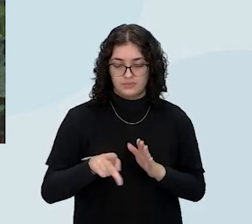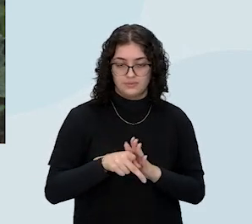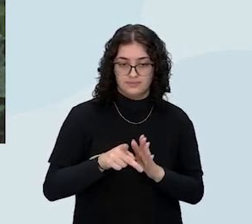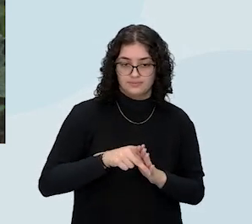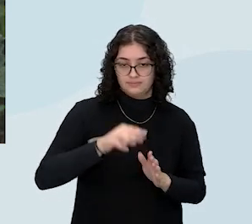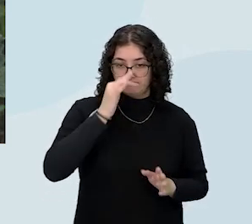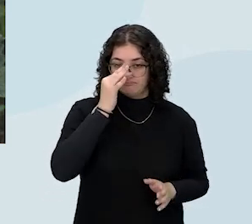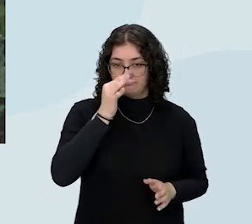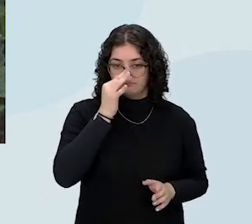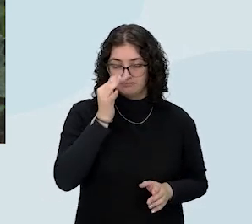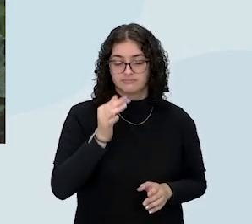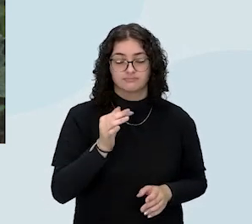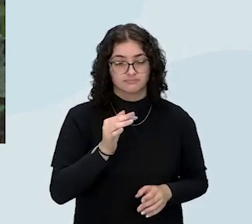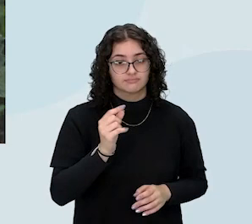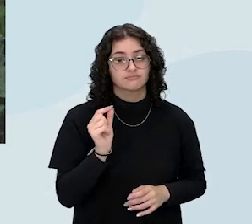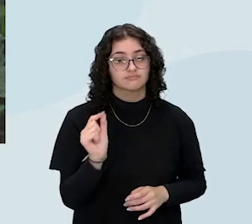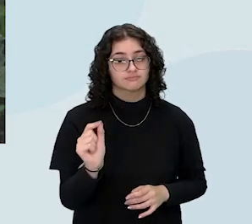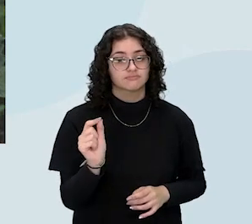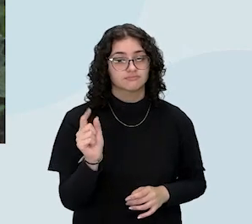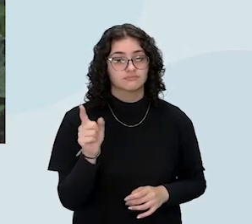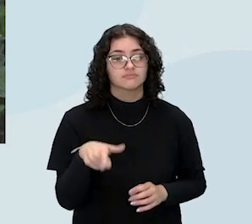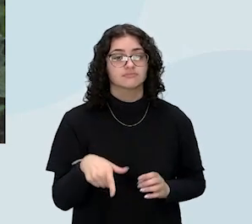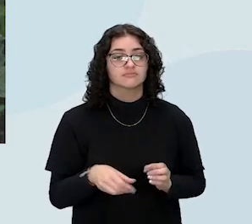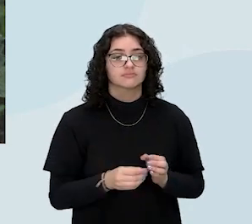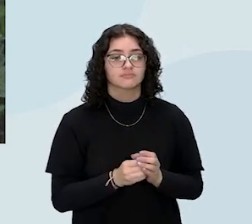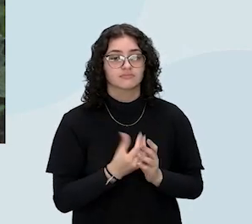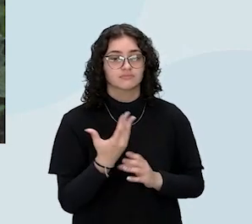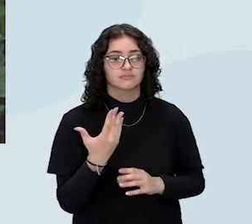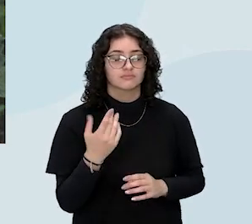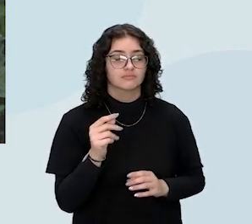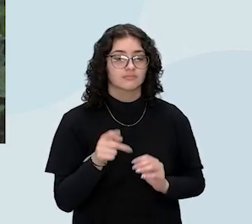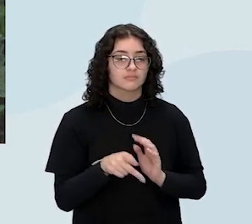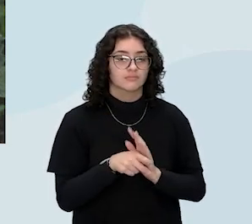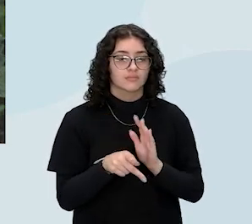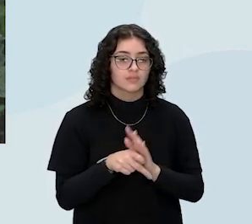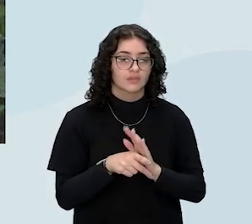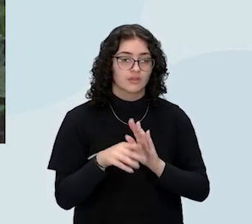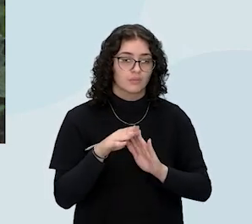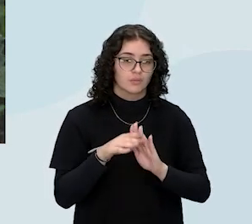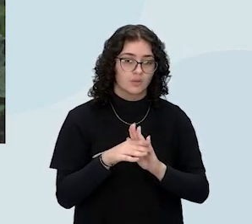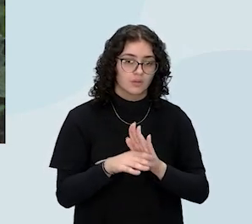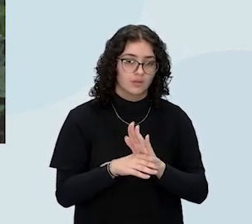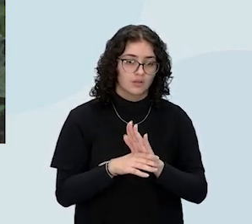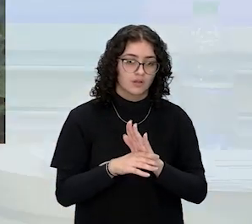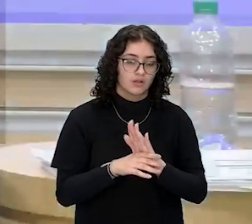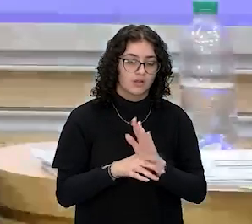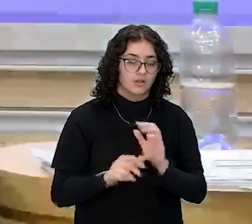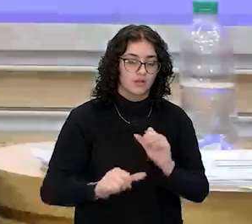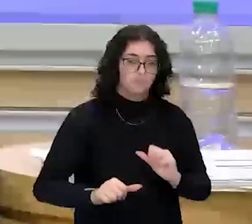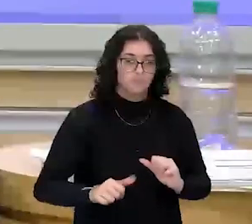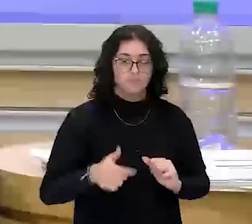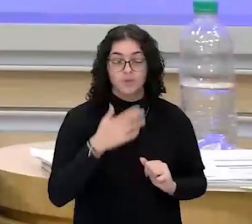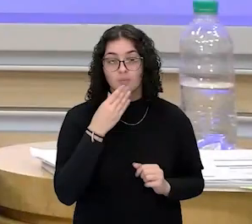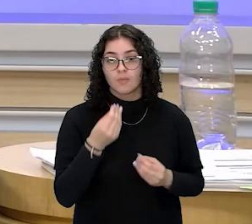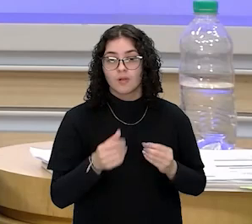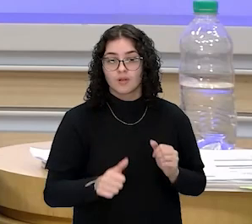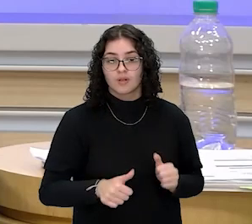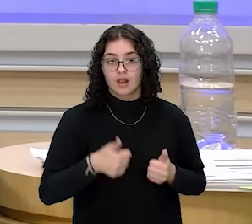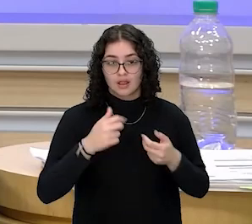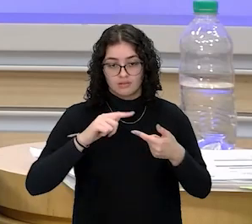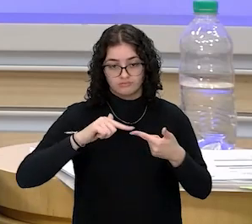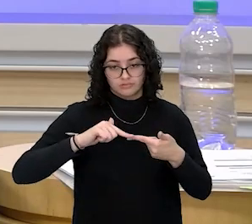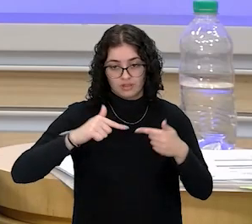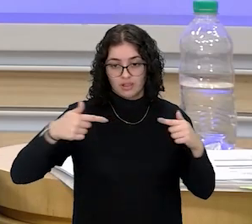planta, elas foram produzidas principalmente através de processos de melhoramento genéticos. Por isso que existem